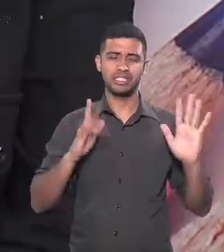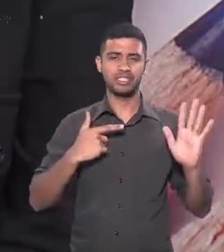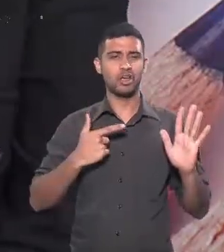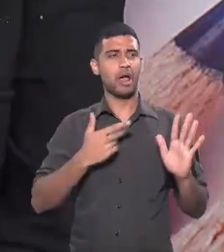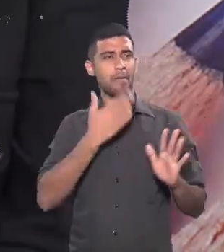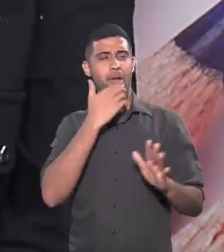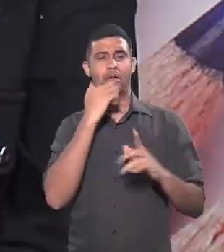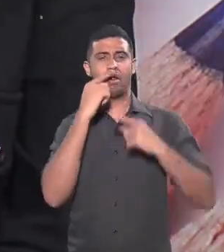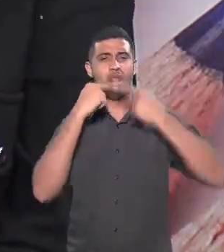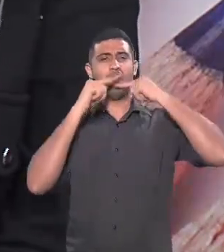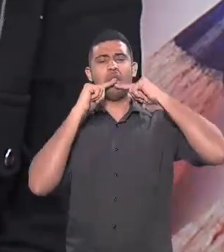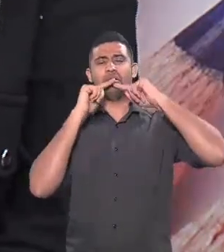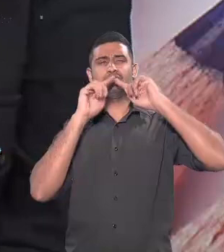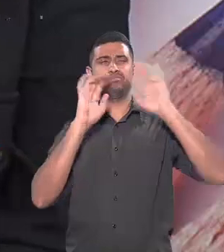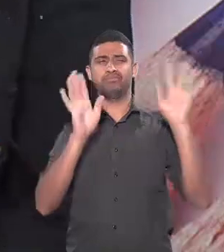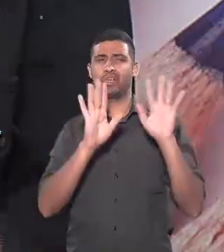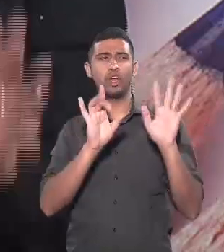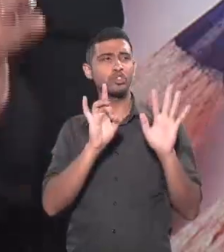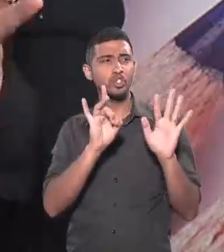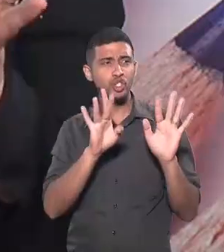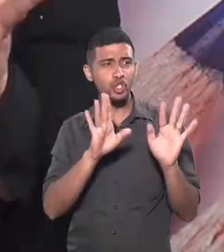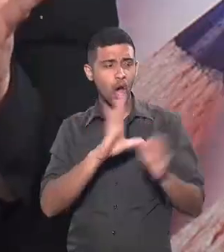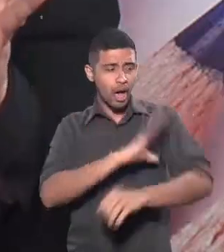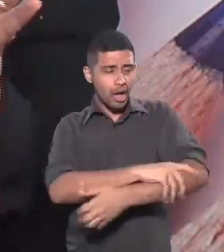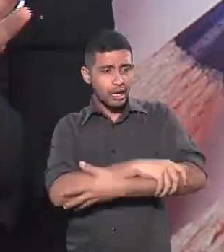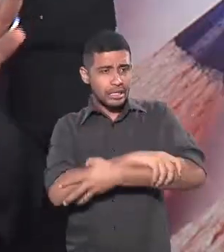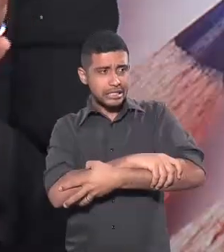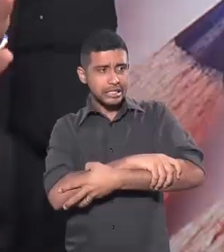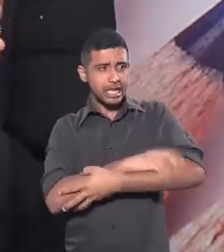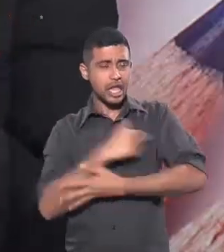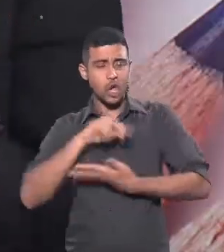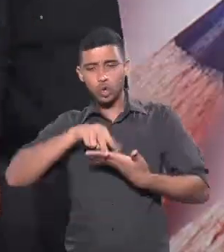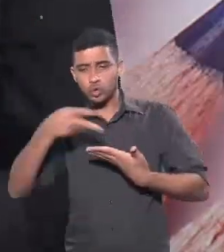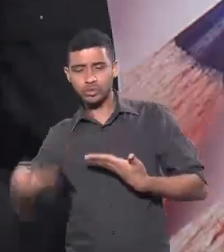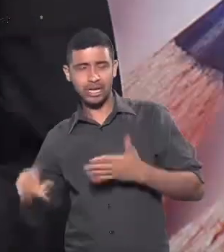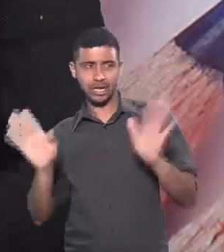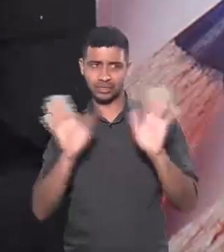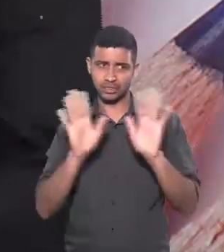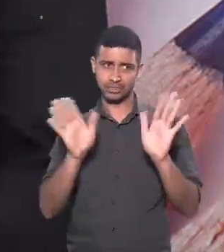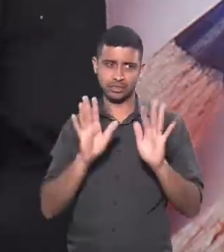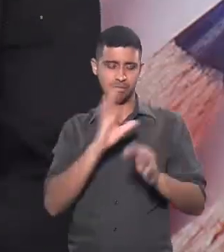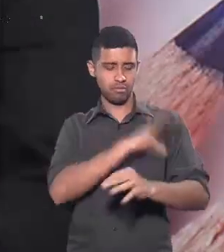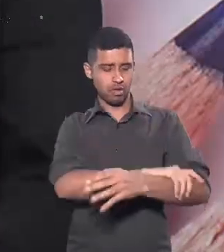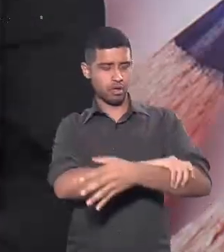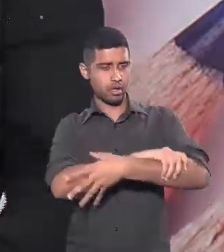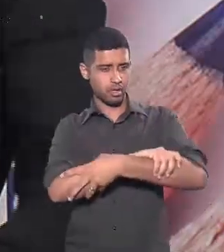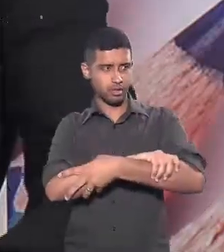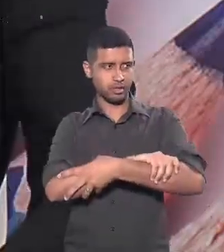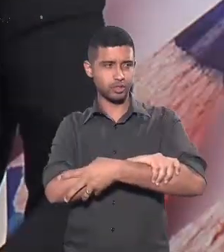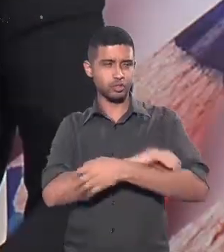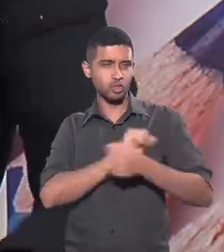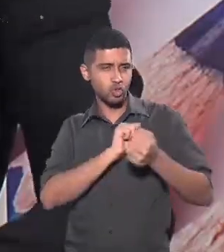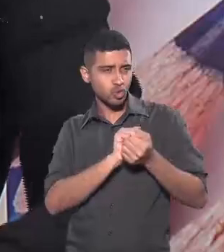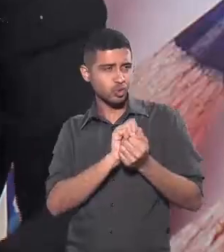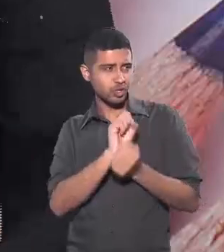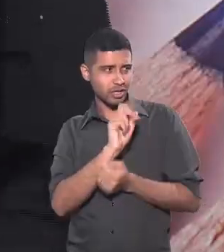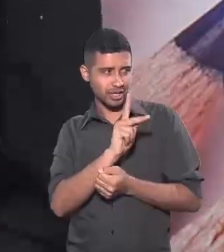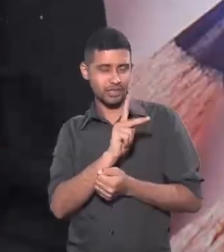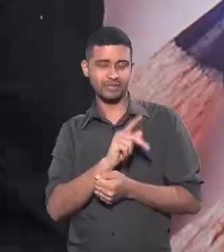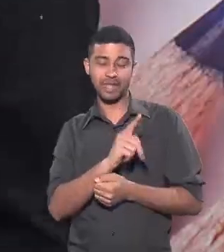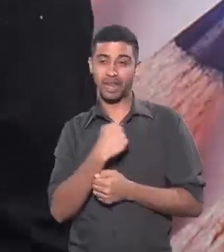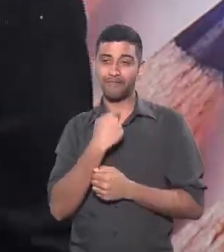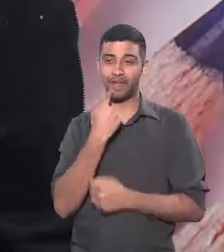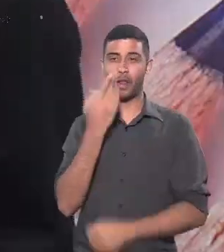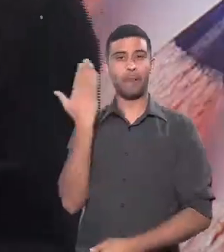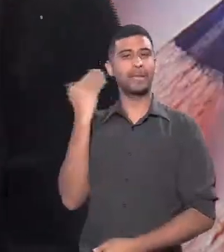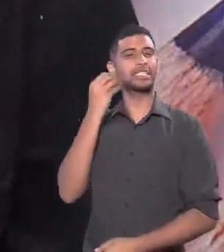dia, não bote a mão na minha boca, não faça nada, só me segura pra eu não cair, não bater a cabeça, vai me segurando e fica comigo. Aí